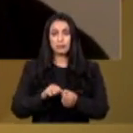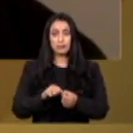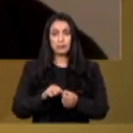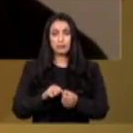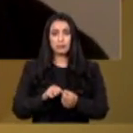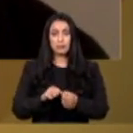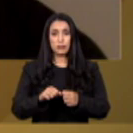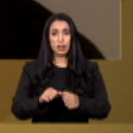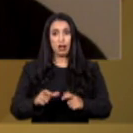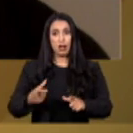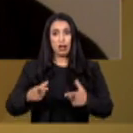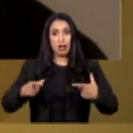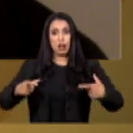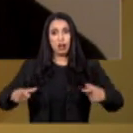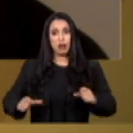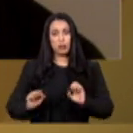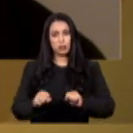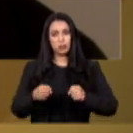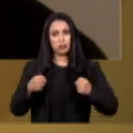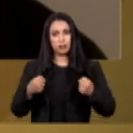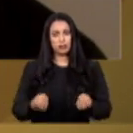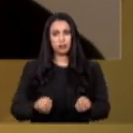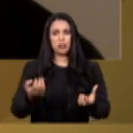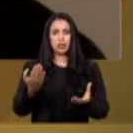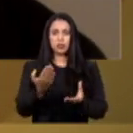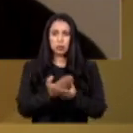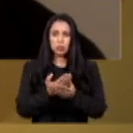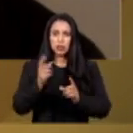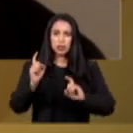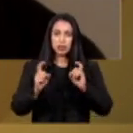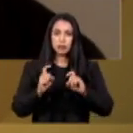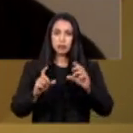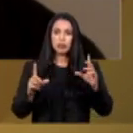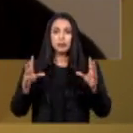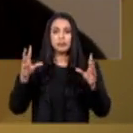contraditório ea ampla defesa em processo administrativo